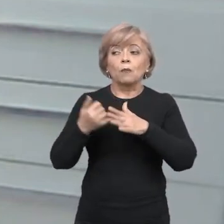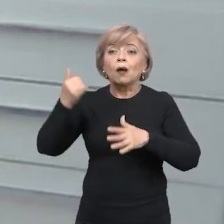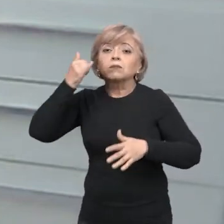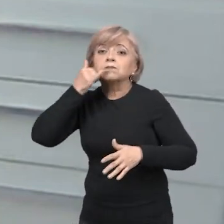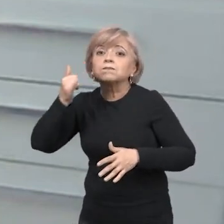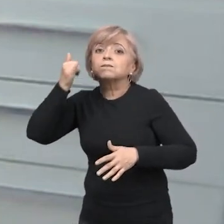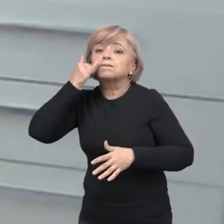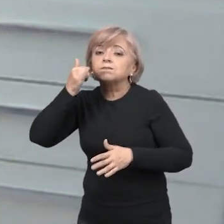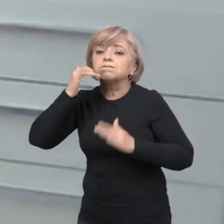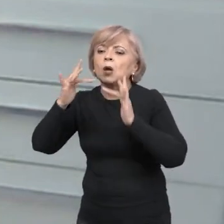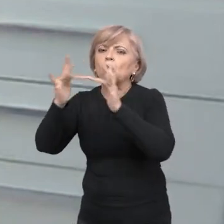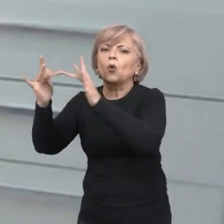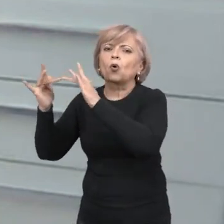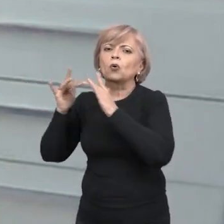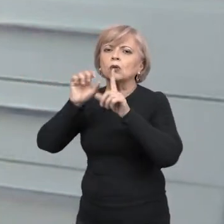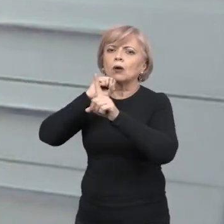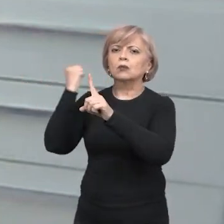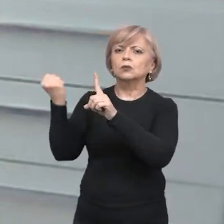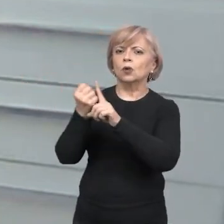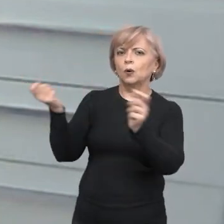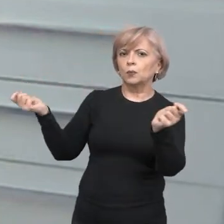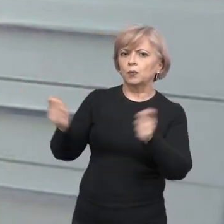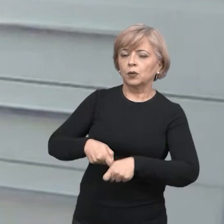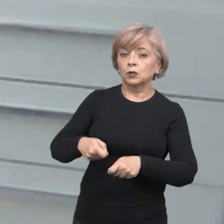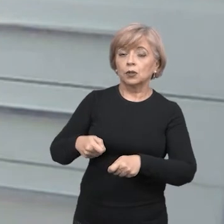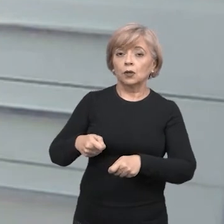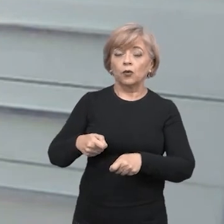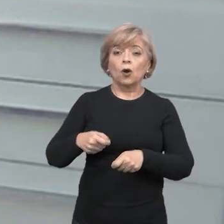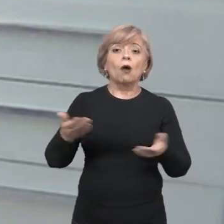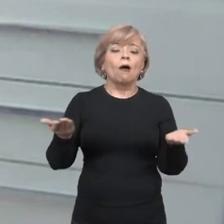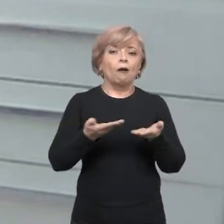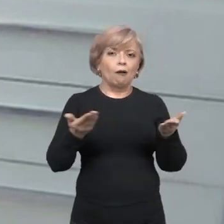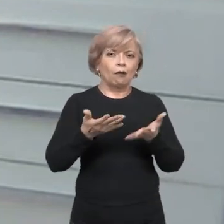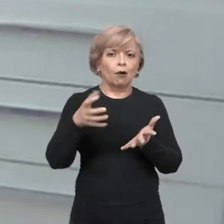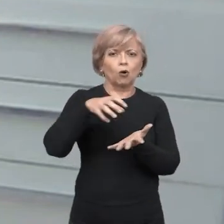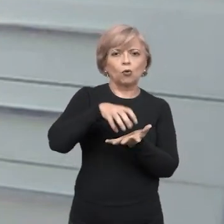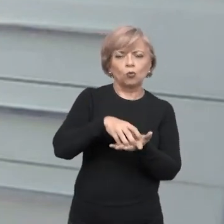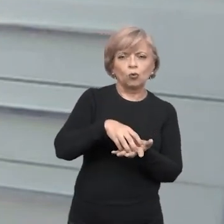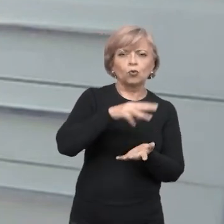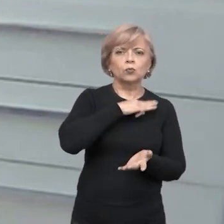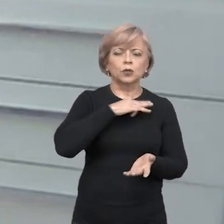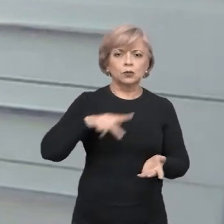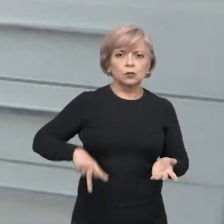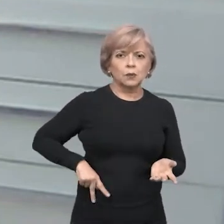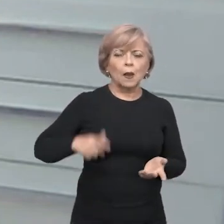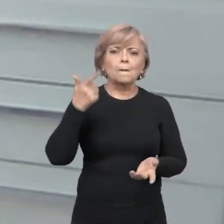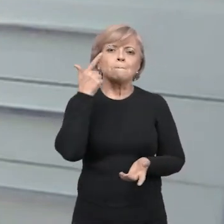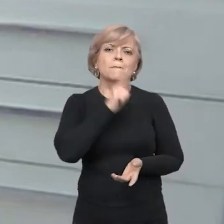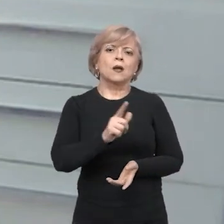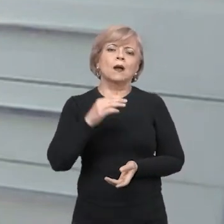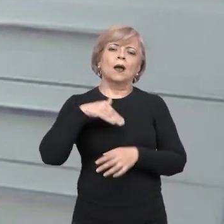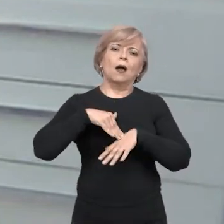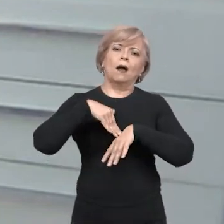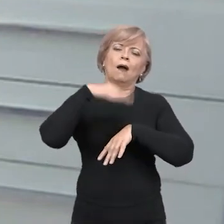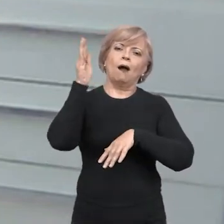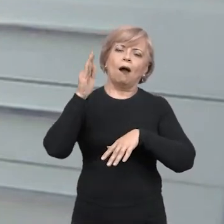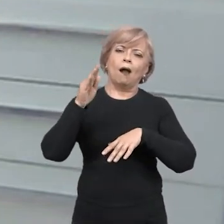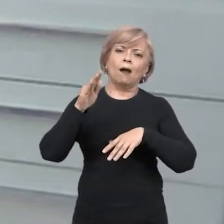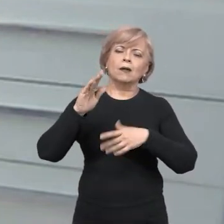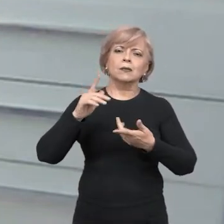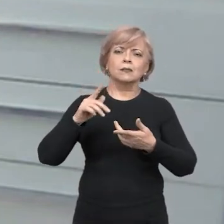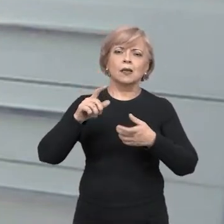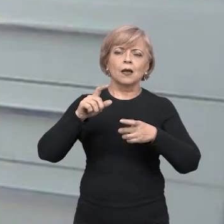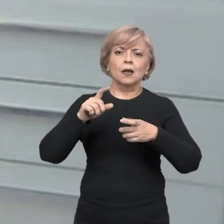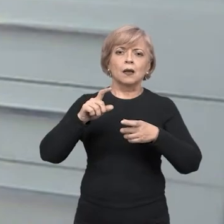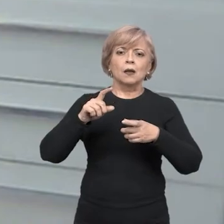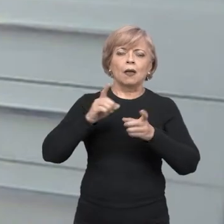EA instituição estamos capacitando para que nós tenhamos mais equipamentos pessoais mais acessos a